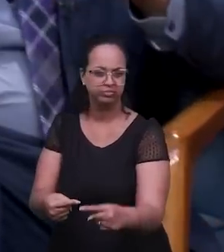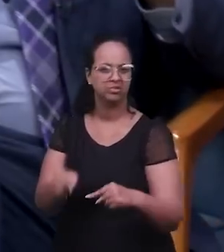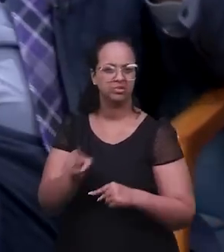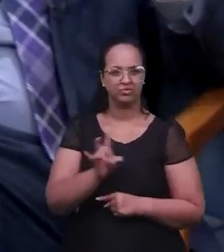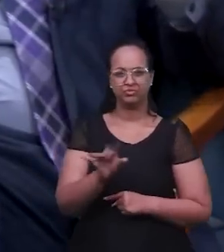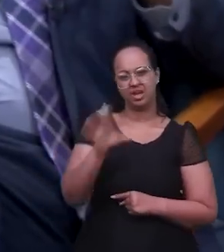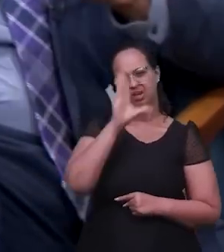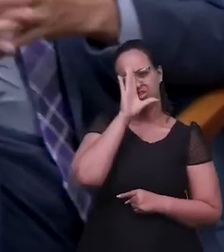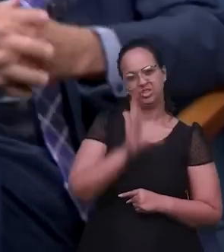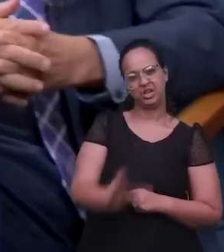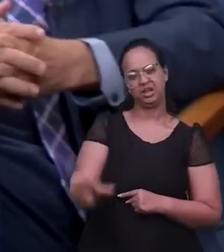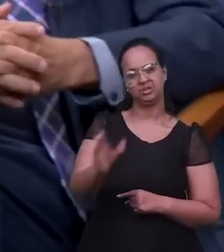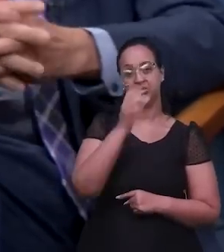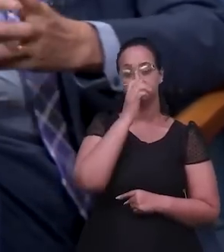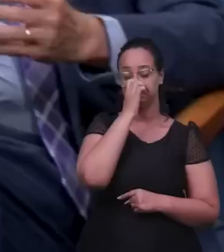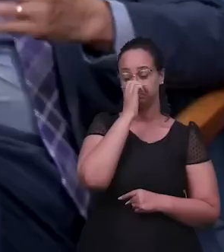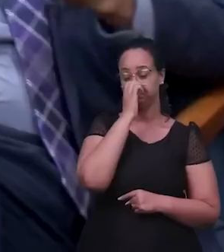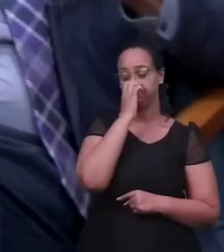essa sequência,